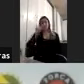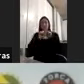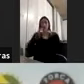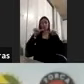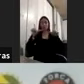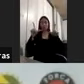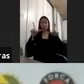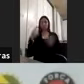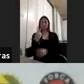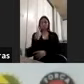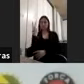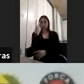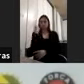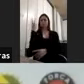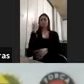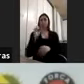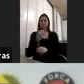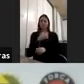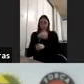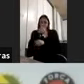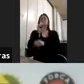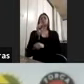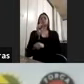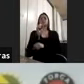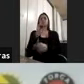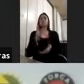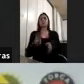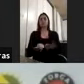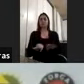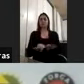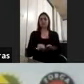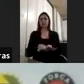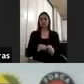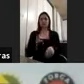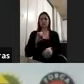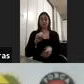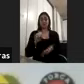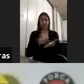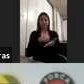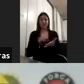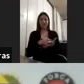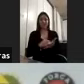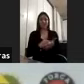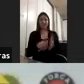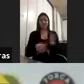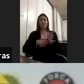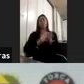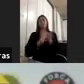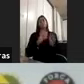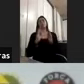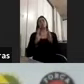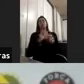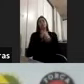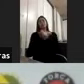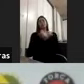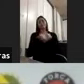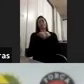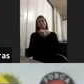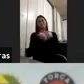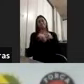que assinar embaixo a escravidão. Porque é o que é o pessoal da Renault que não vão mais estar lá. Hoje falando com a Cris,